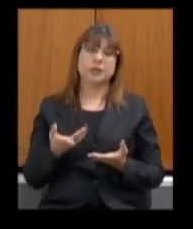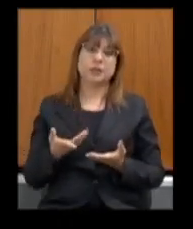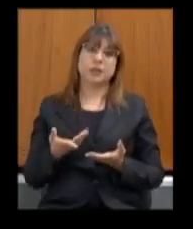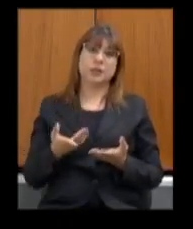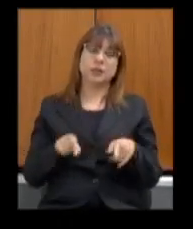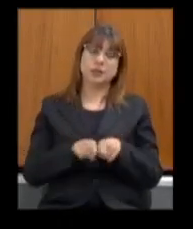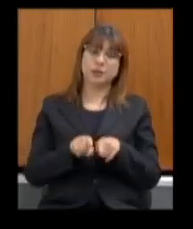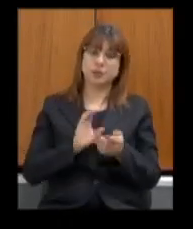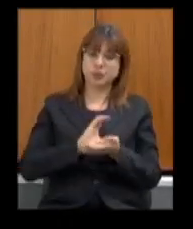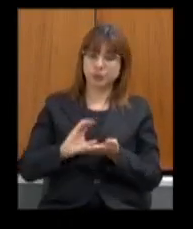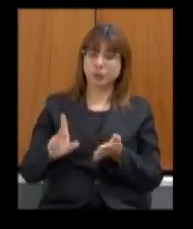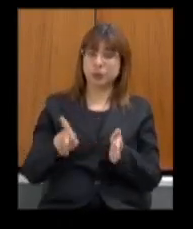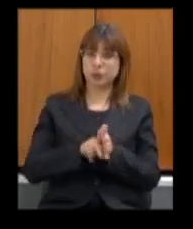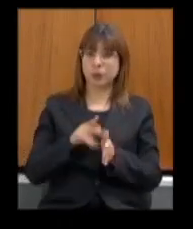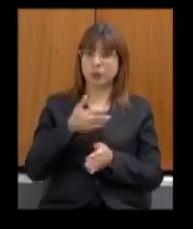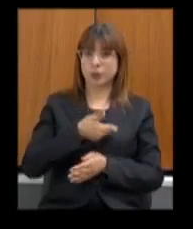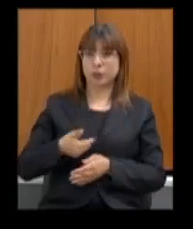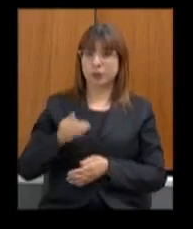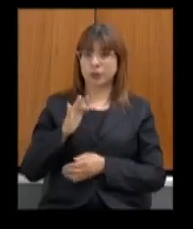Os recursos do governo federal,